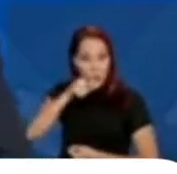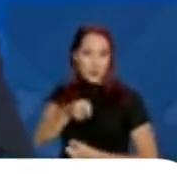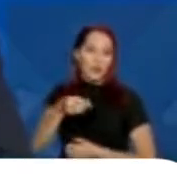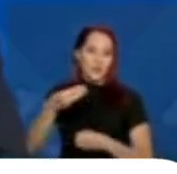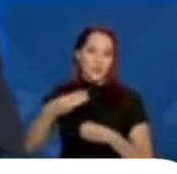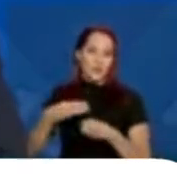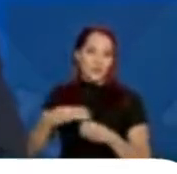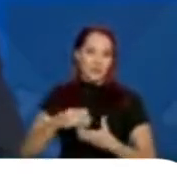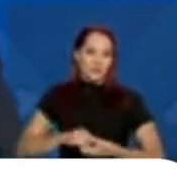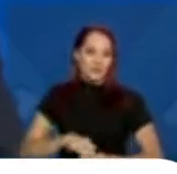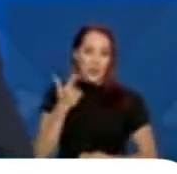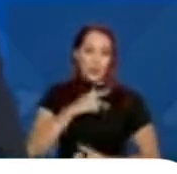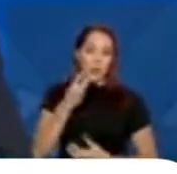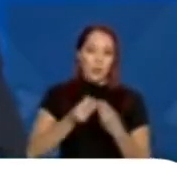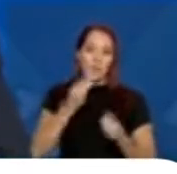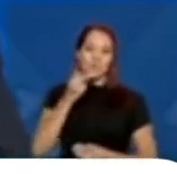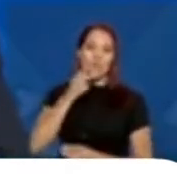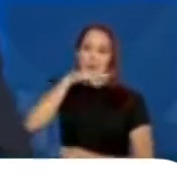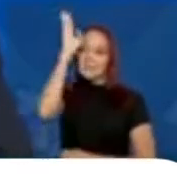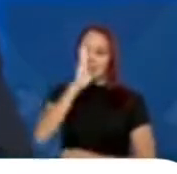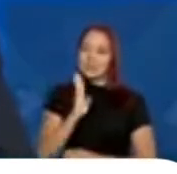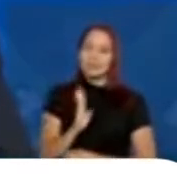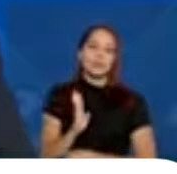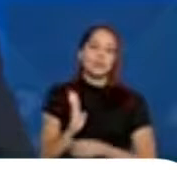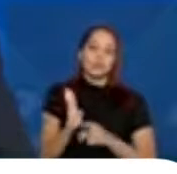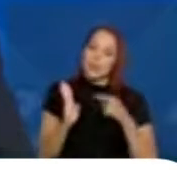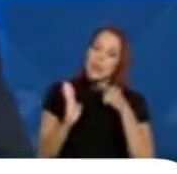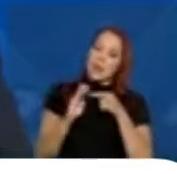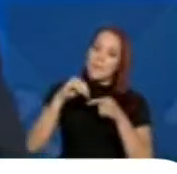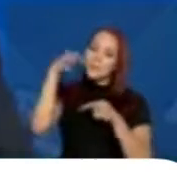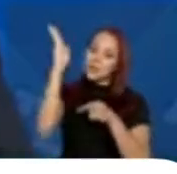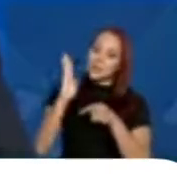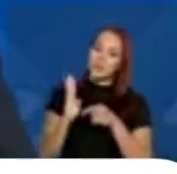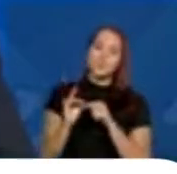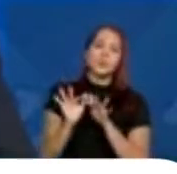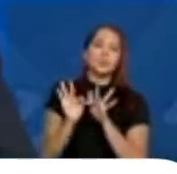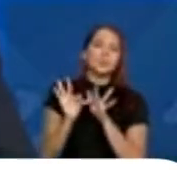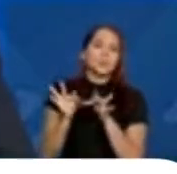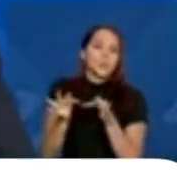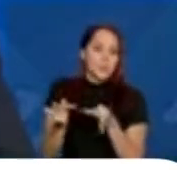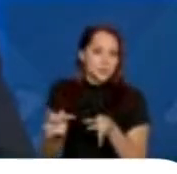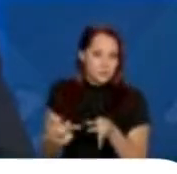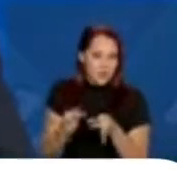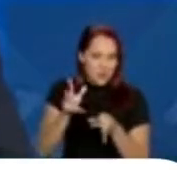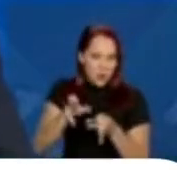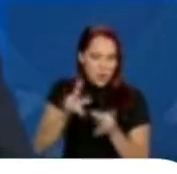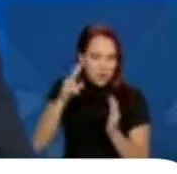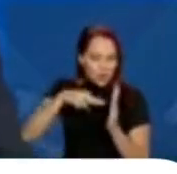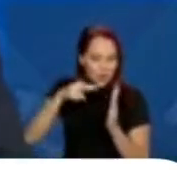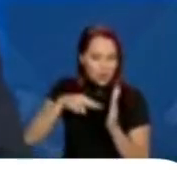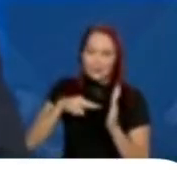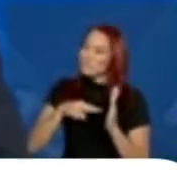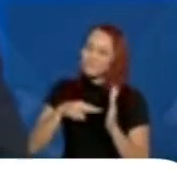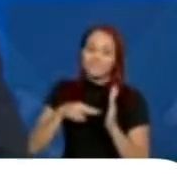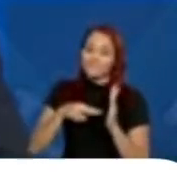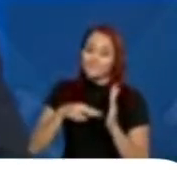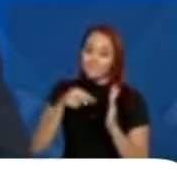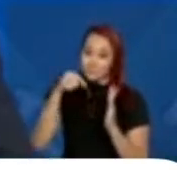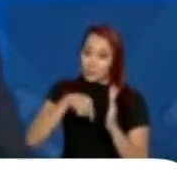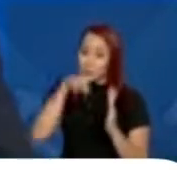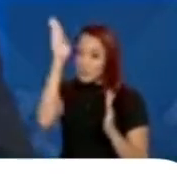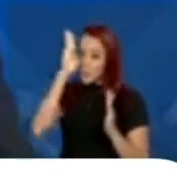falar de Brasil com a simplicidade que nós lemos em algumas matérias. O nosso